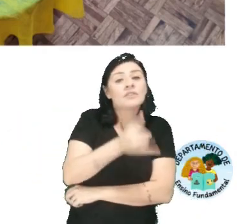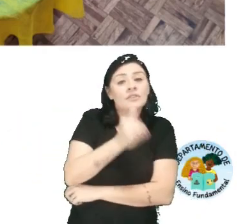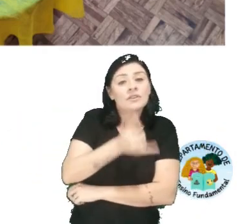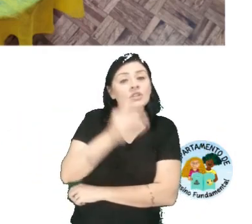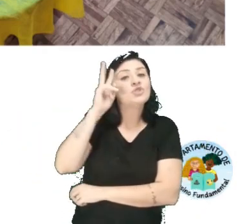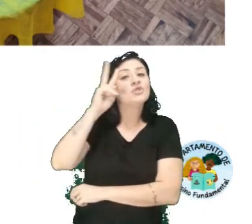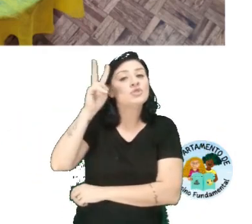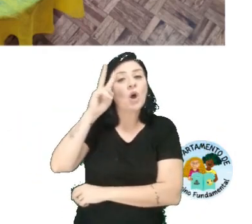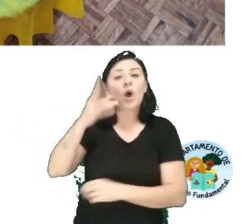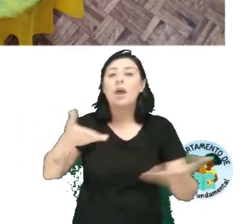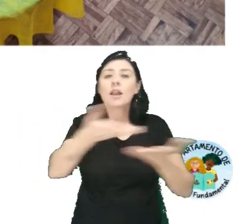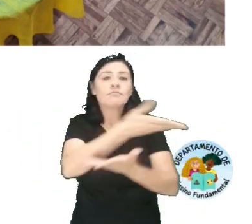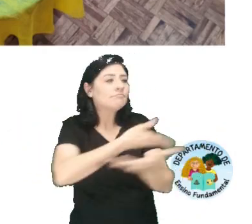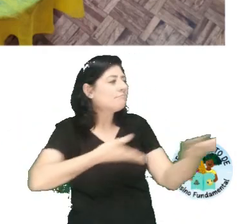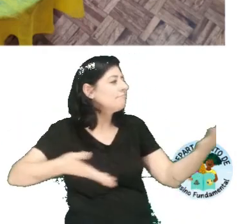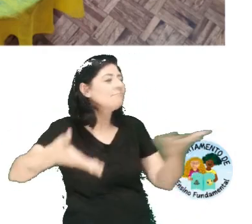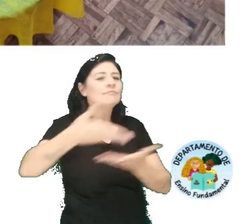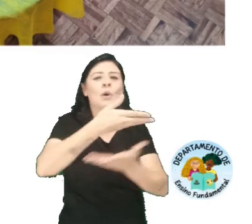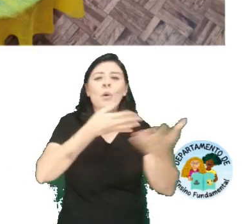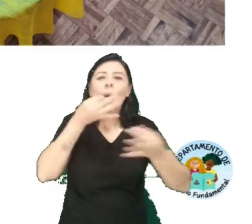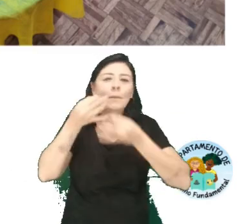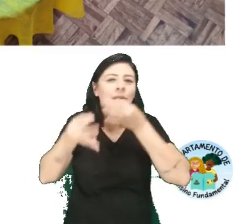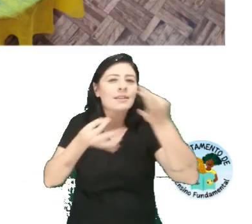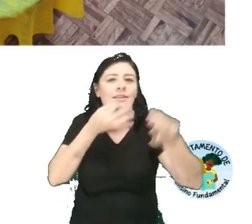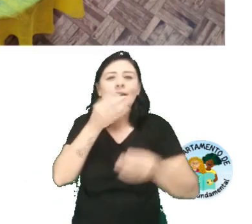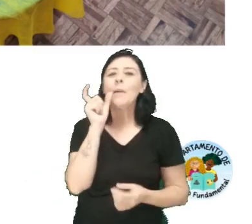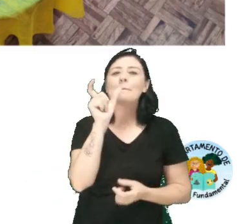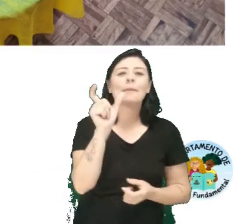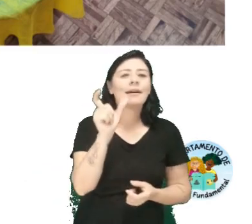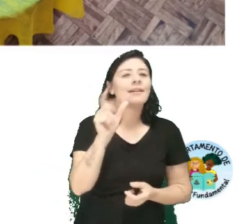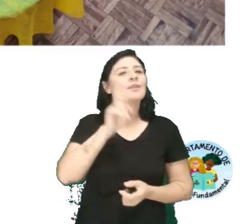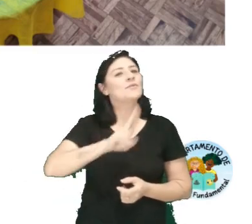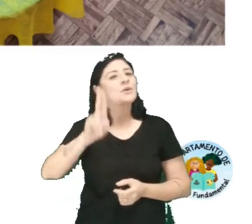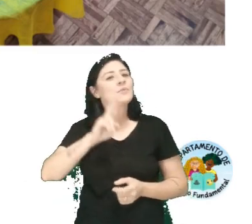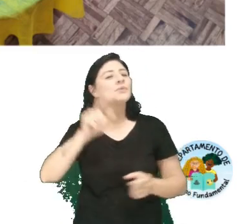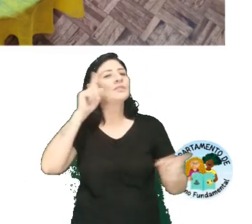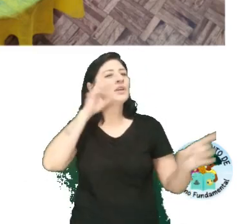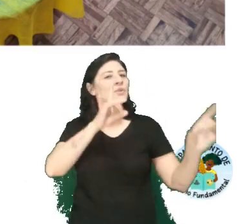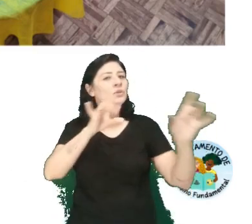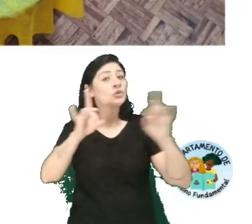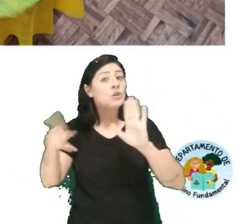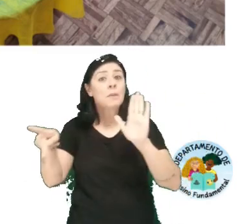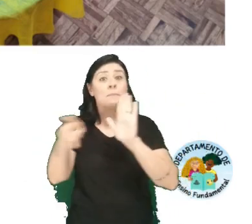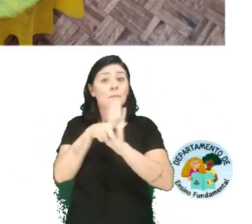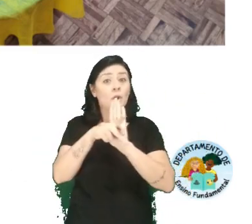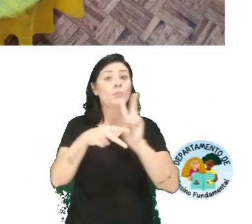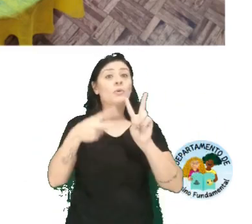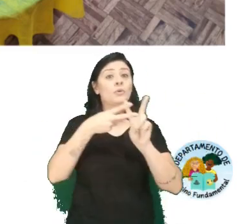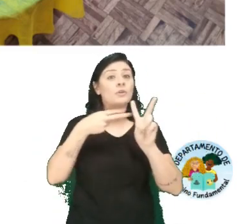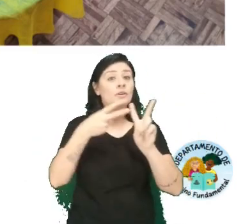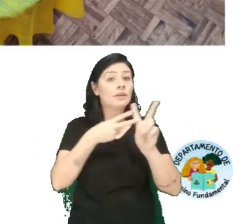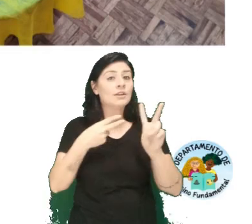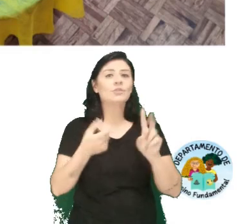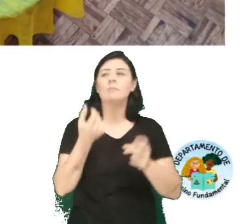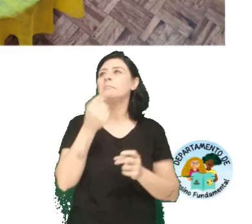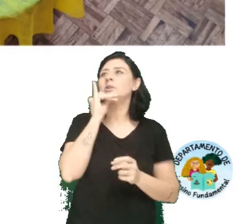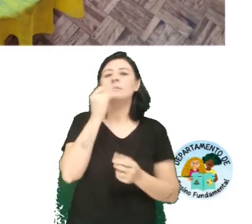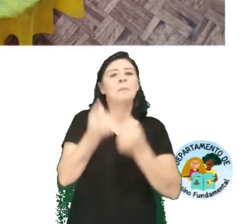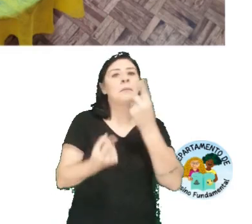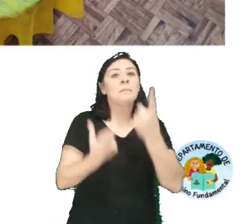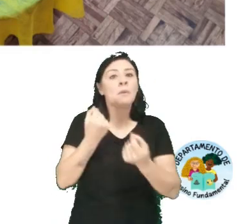respeito das palavras que nós utilizamos no dia a dia de origem indígena, então, como a